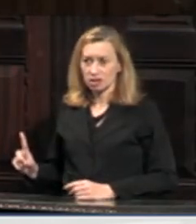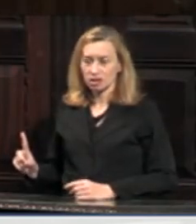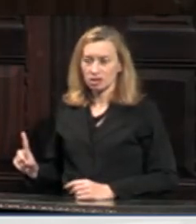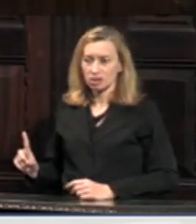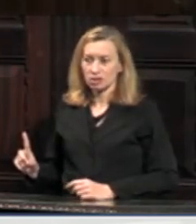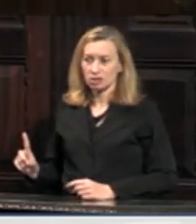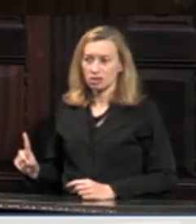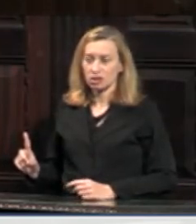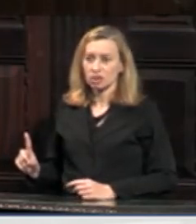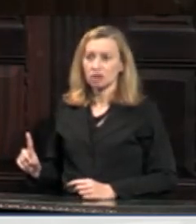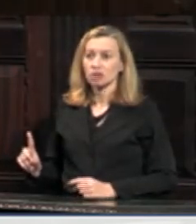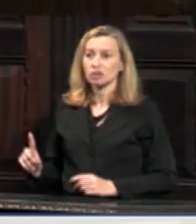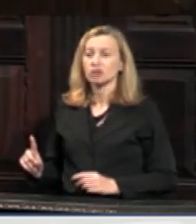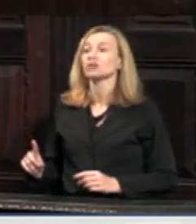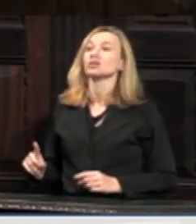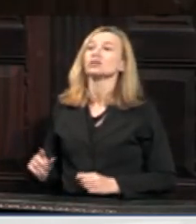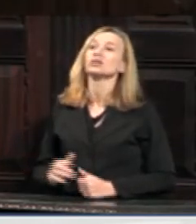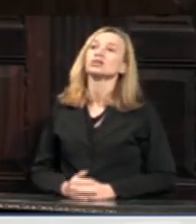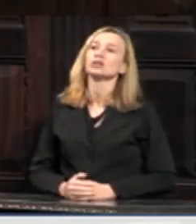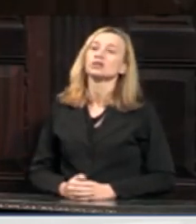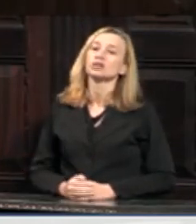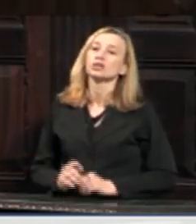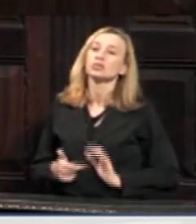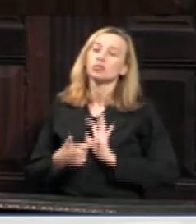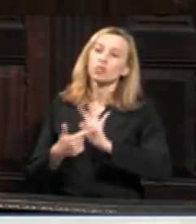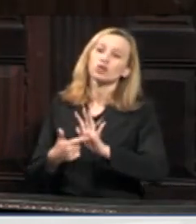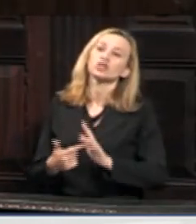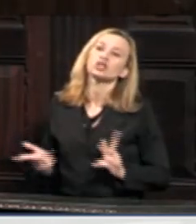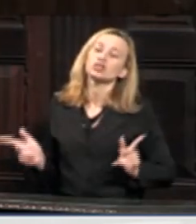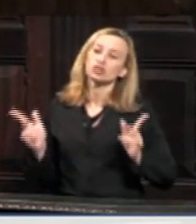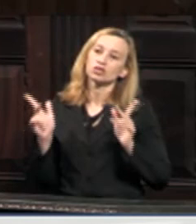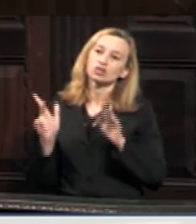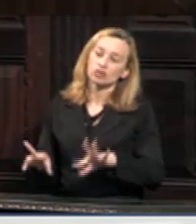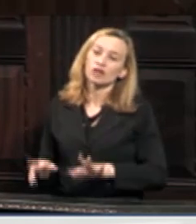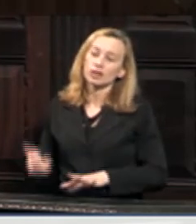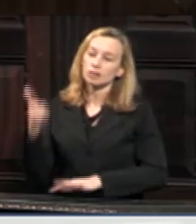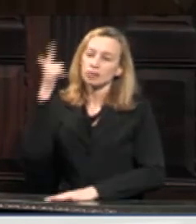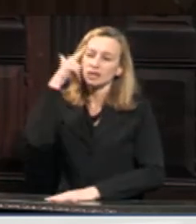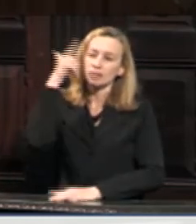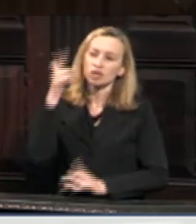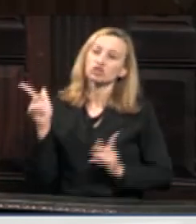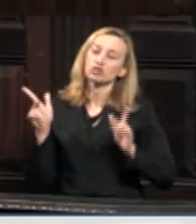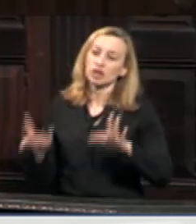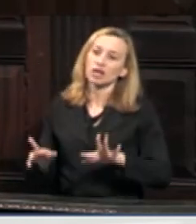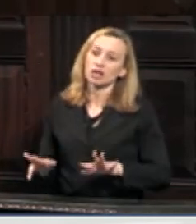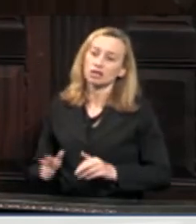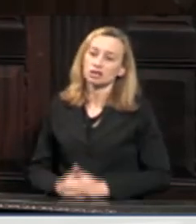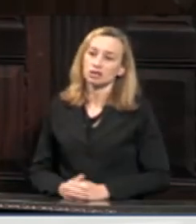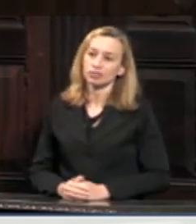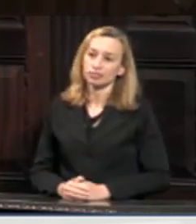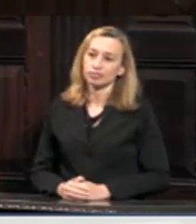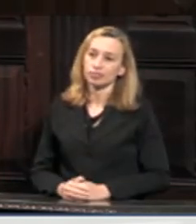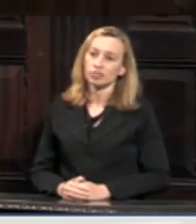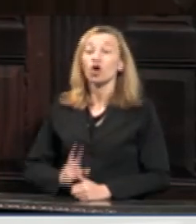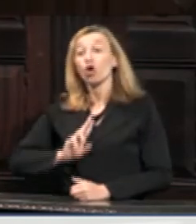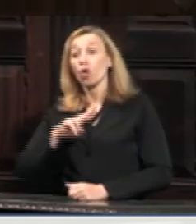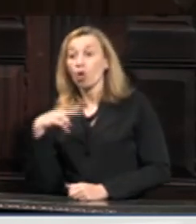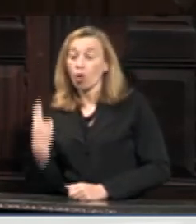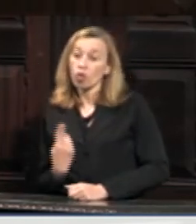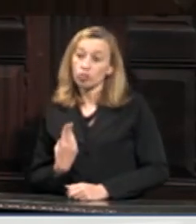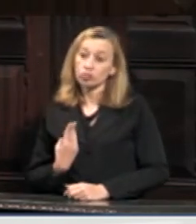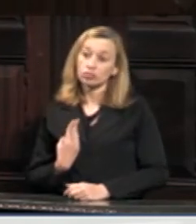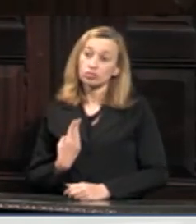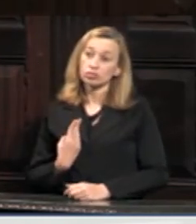humanistas, entre os quais o respeito à diferença, o respeito à diversidade de pensamento, ou seguir uma